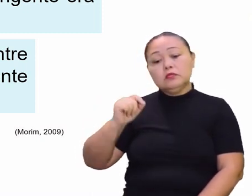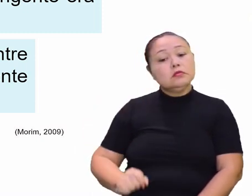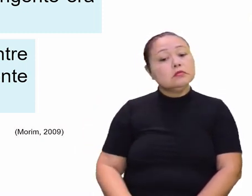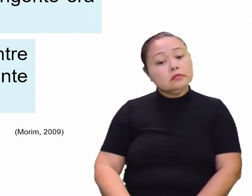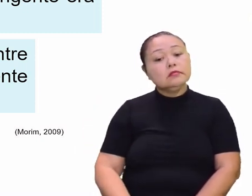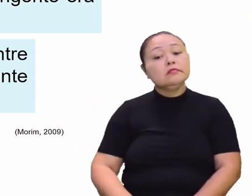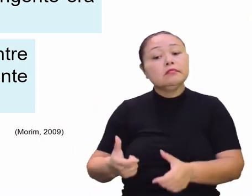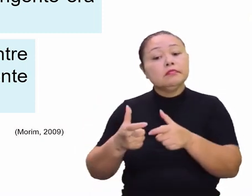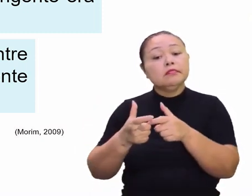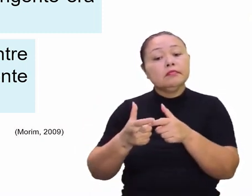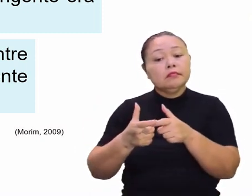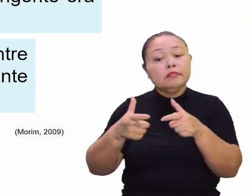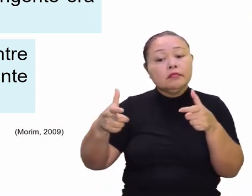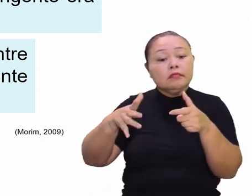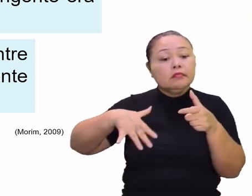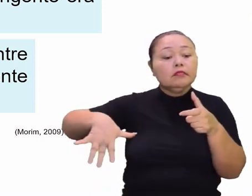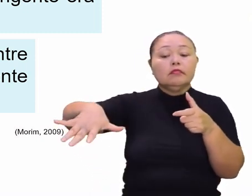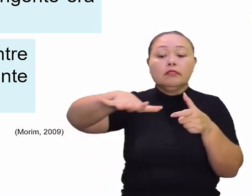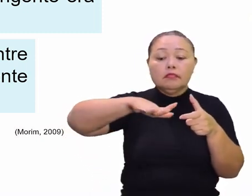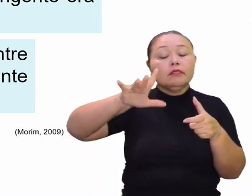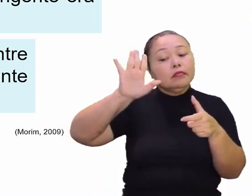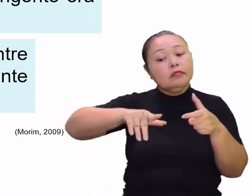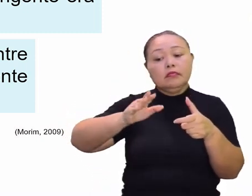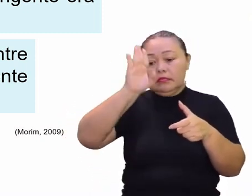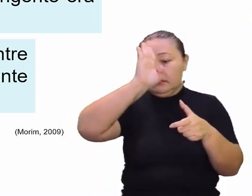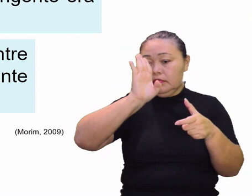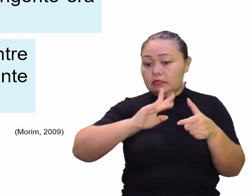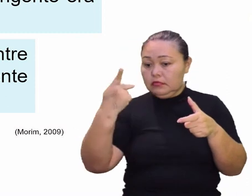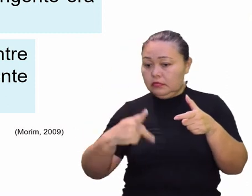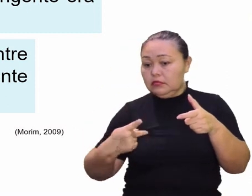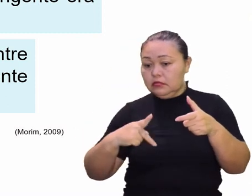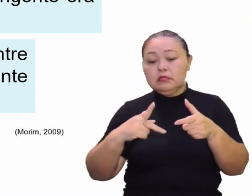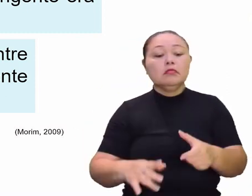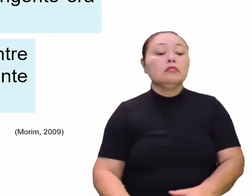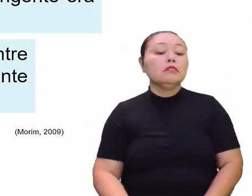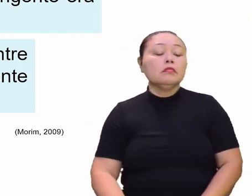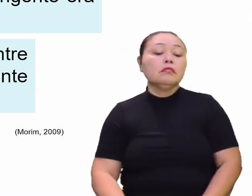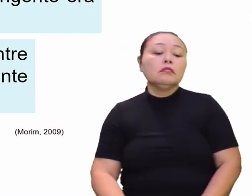gregos. Mas o maior contingente ainda eram os brasileiros.